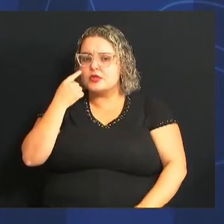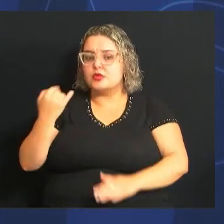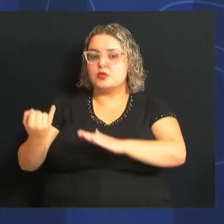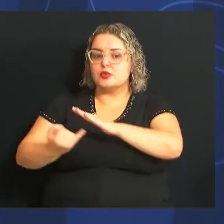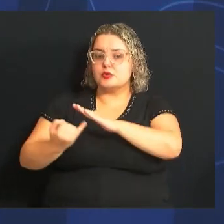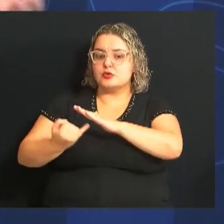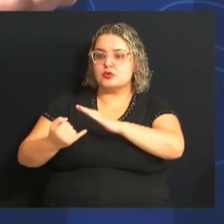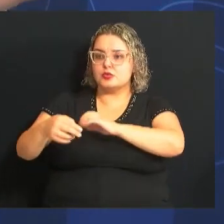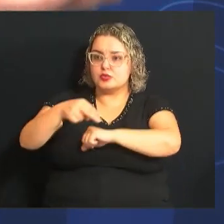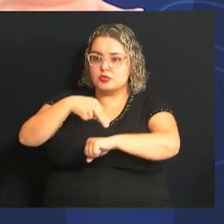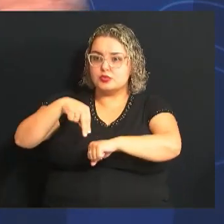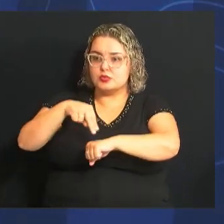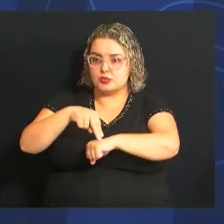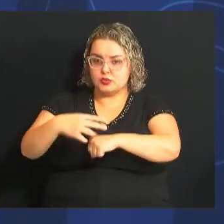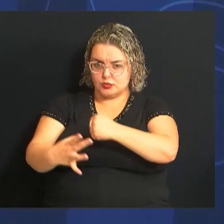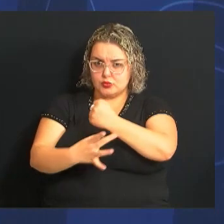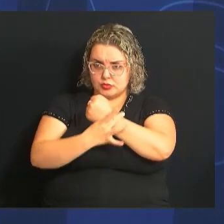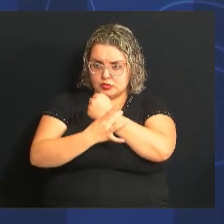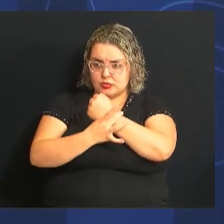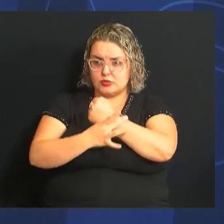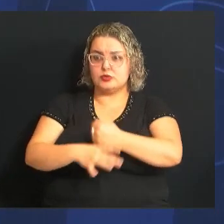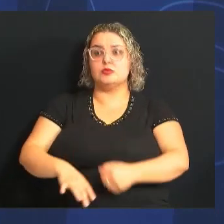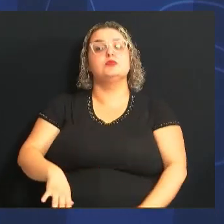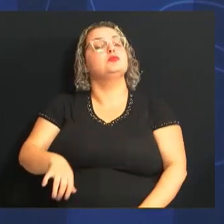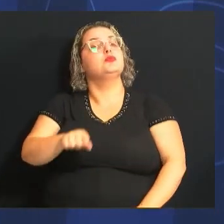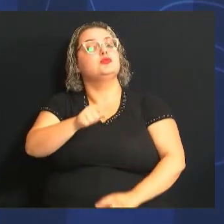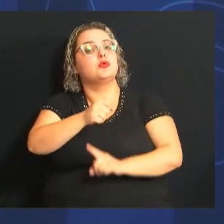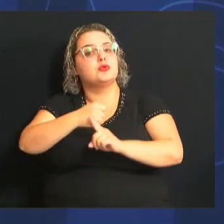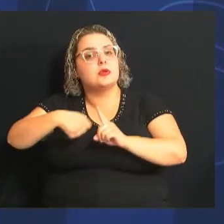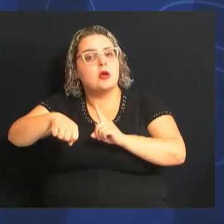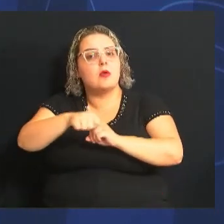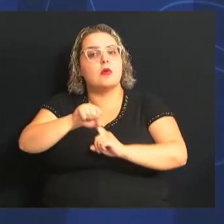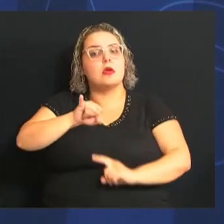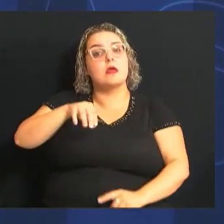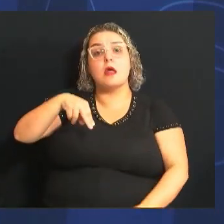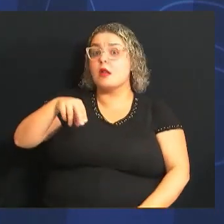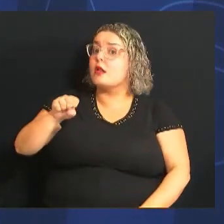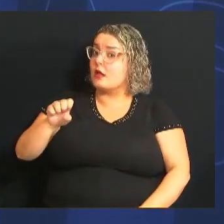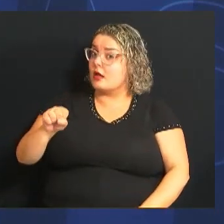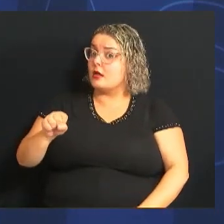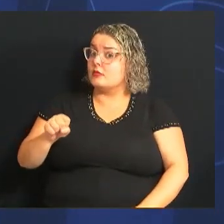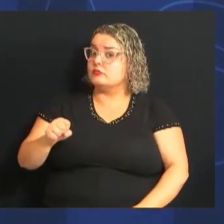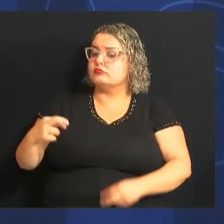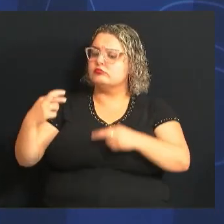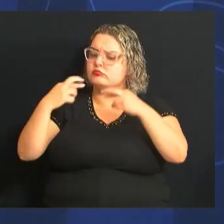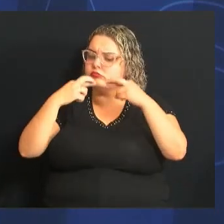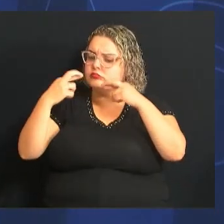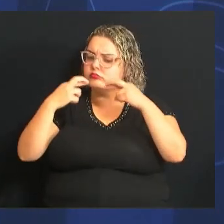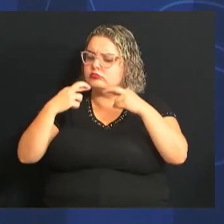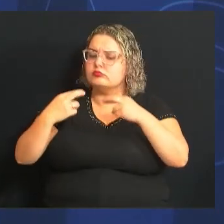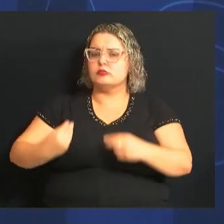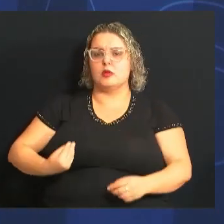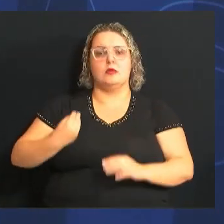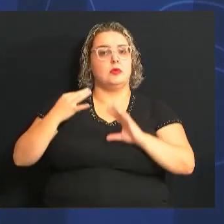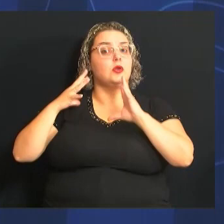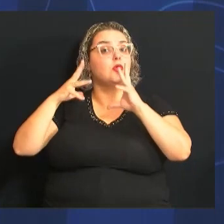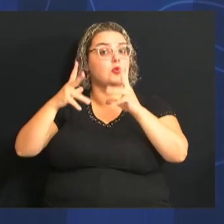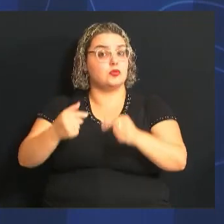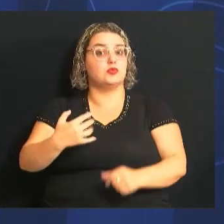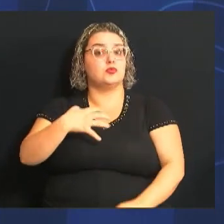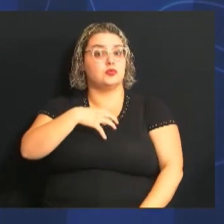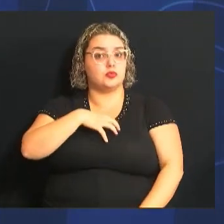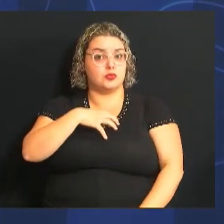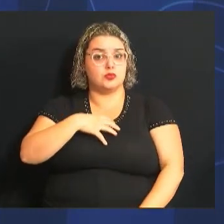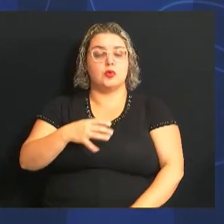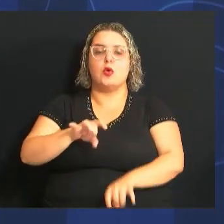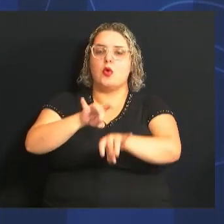Nacional do Seguro Social, o INSS, criou a opção Revisão da Vida Toda, de uma forma